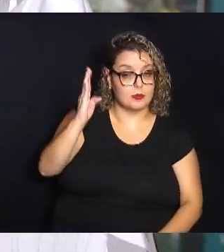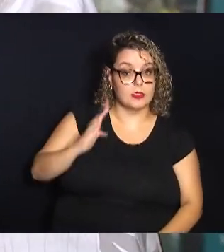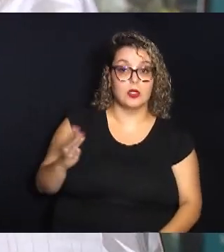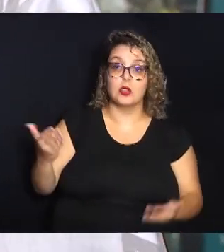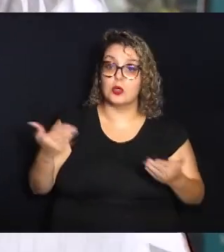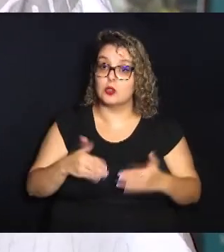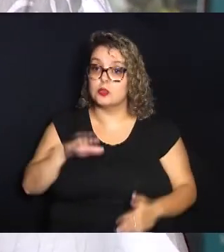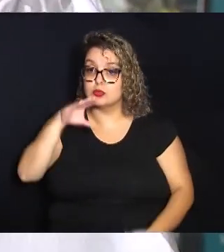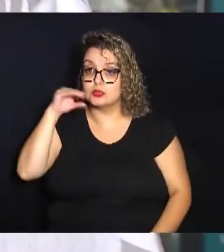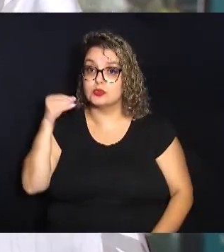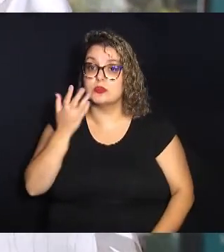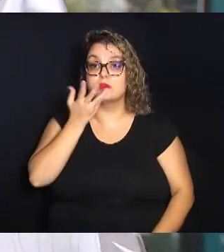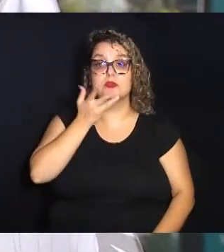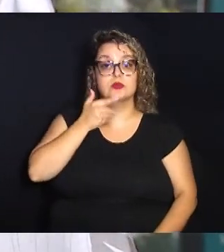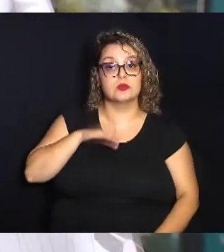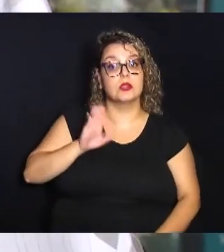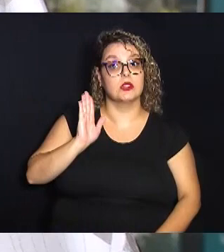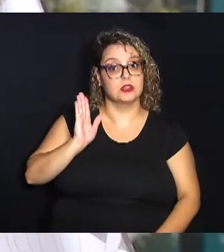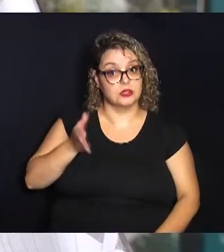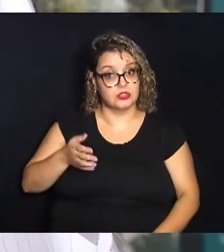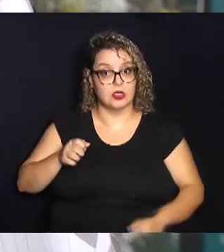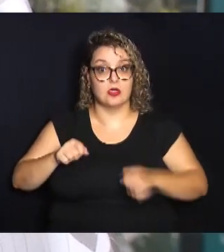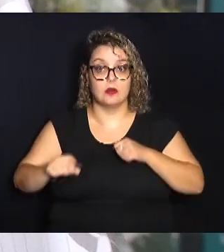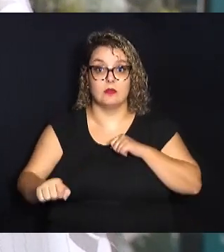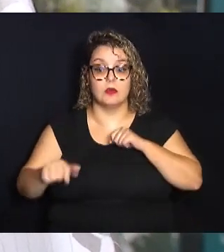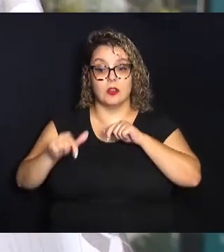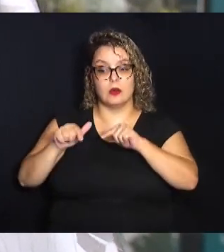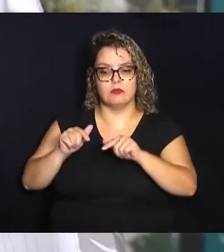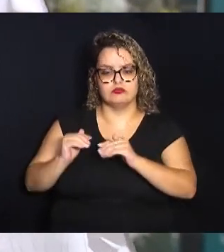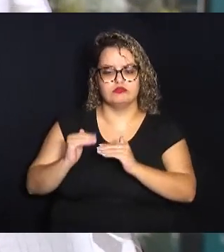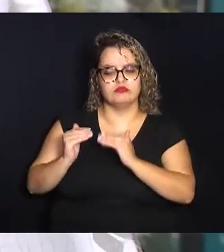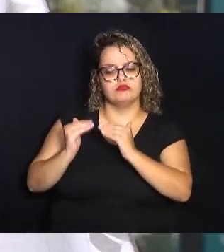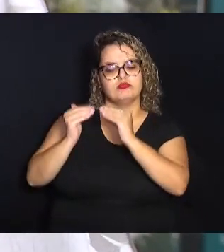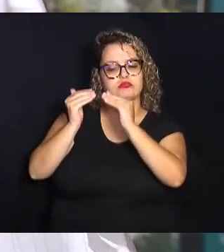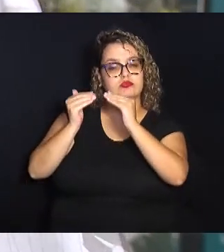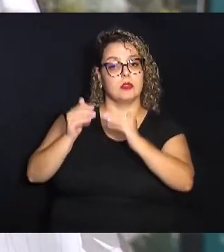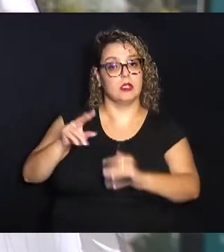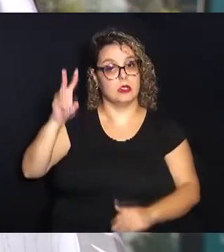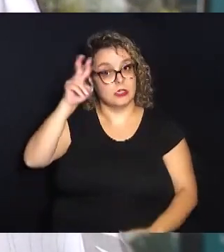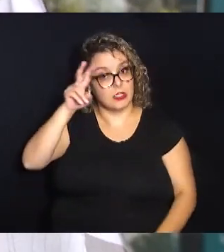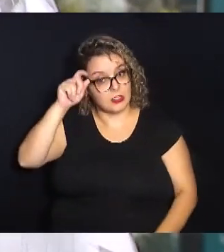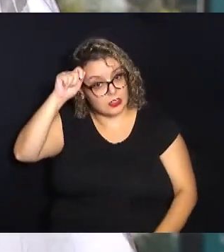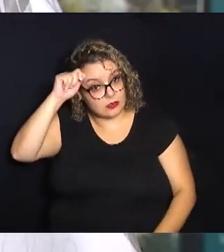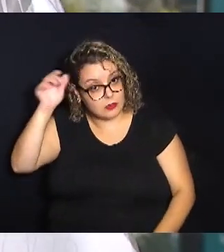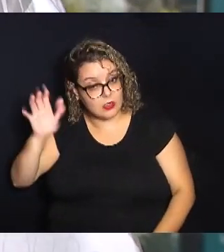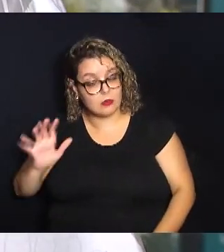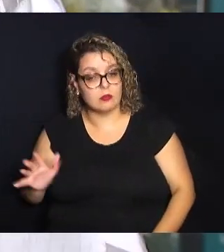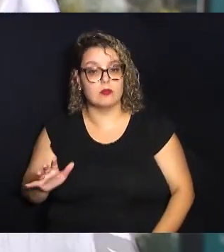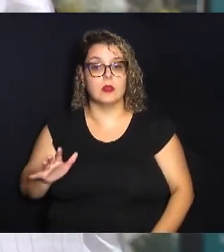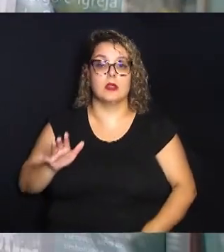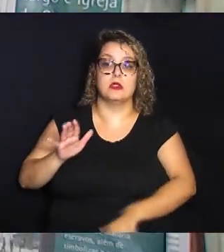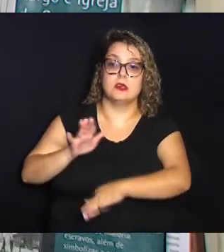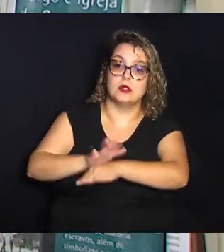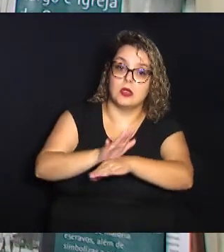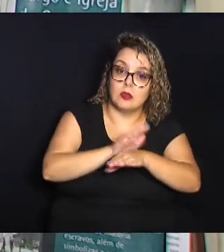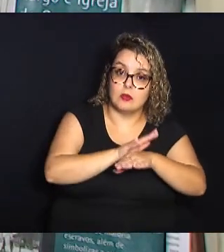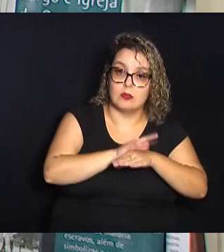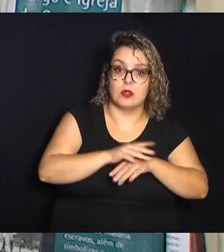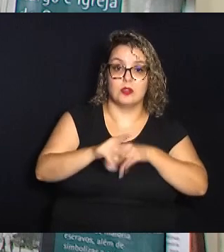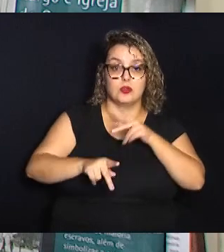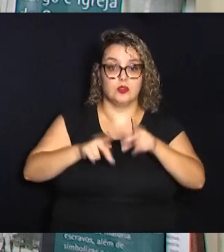esses adolescente e criança que já são formado a partir da história da África do continente africano da